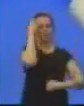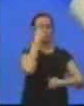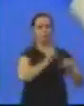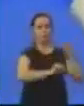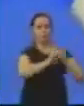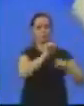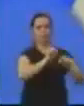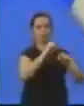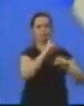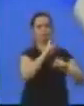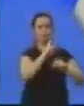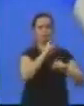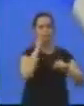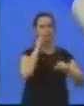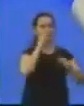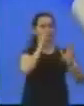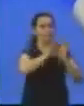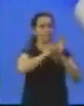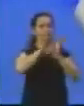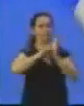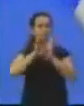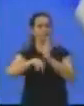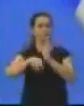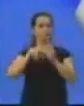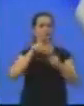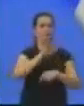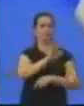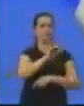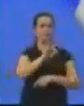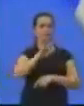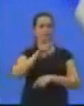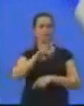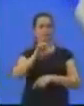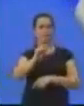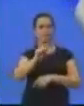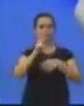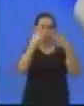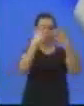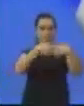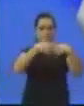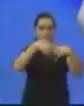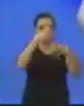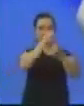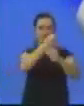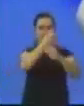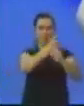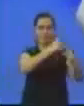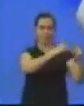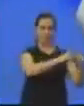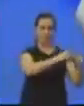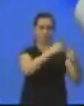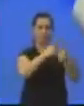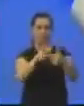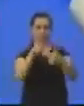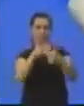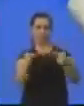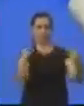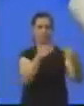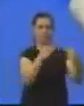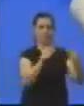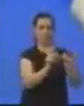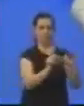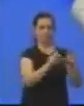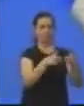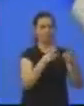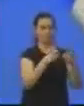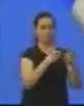quê? Vamos fatorar. Neste caso, a fatoração é a racionalização. Multiplicar e dividir pelo conjugado.